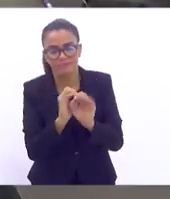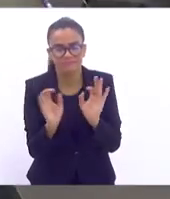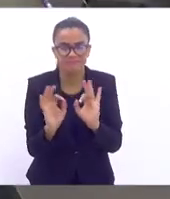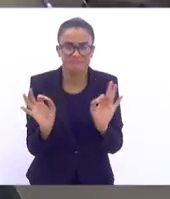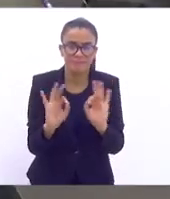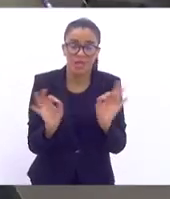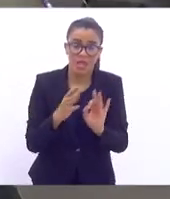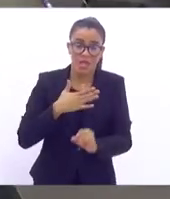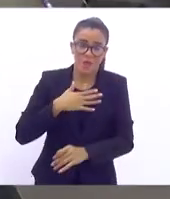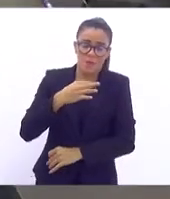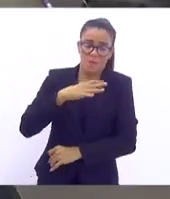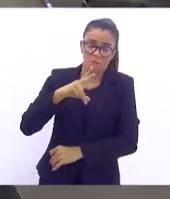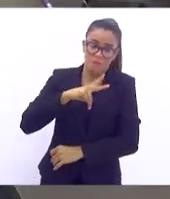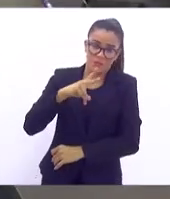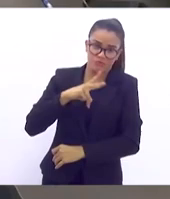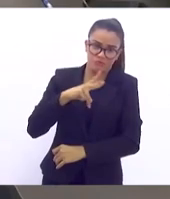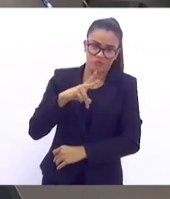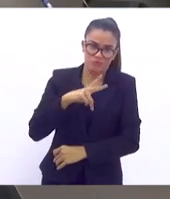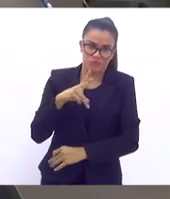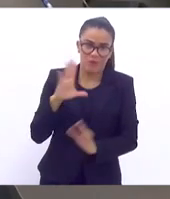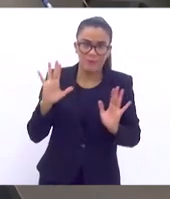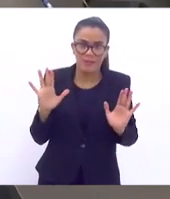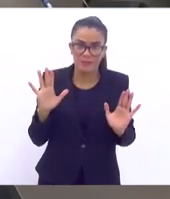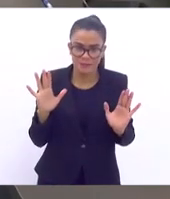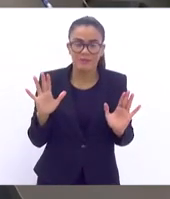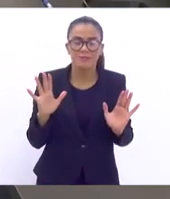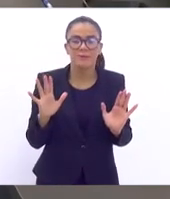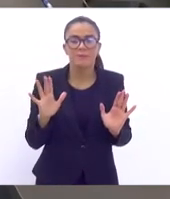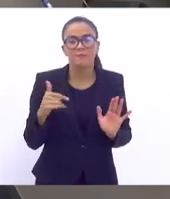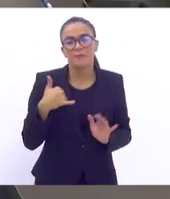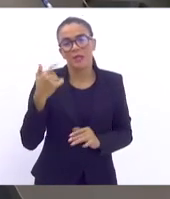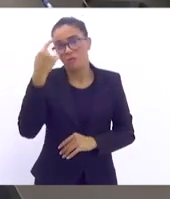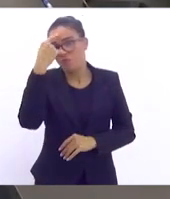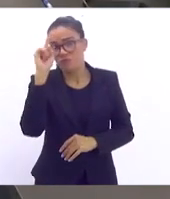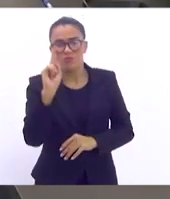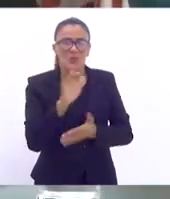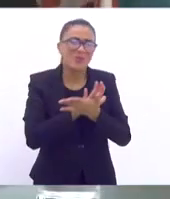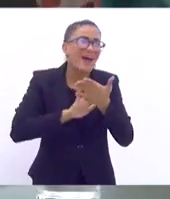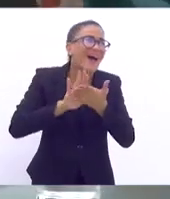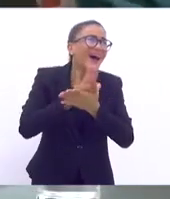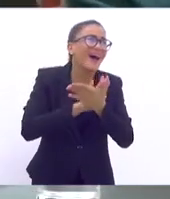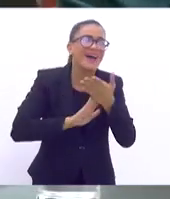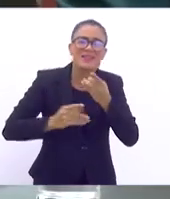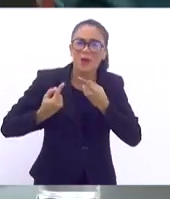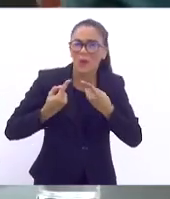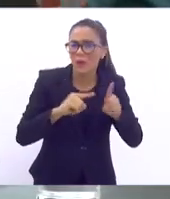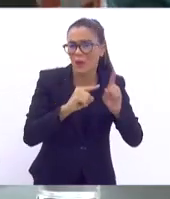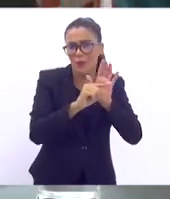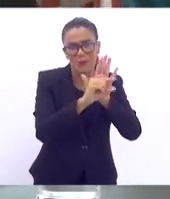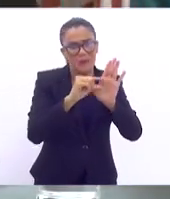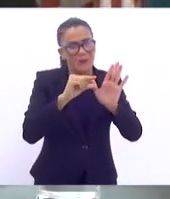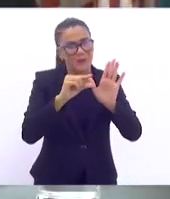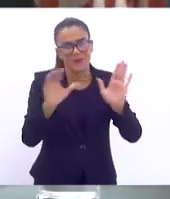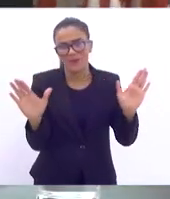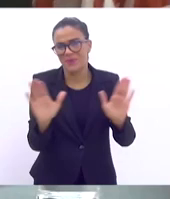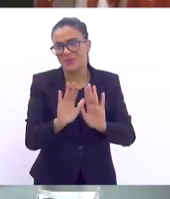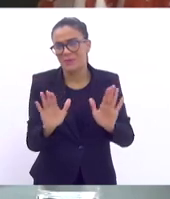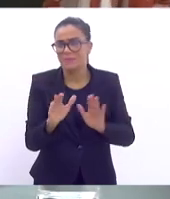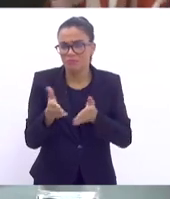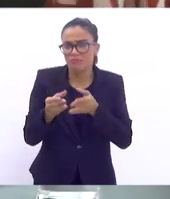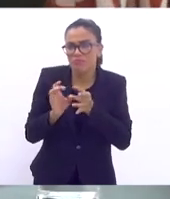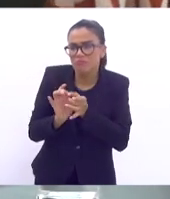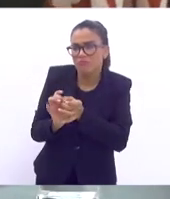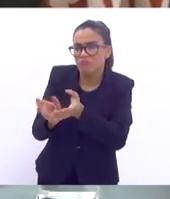senhor presidente eu tô dizendo que eu particularmente eu não tenho nada contra essa emenda e nada contra em menos pois não